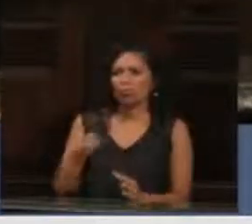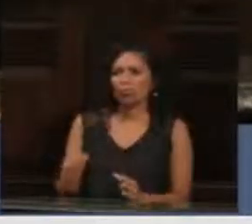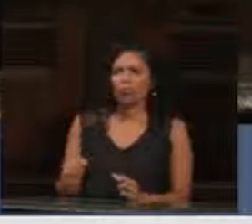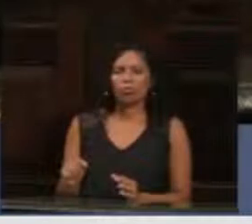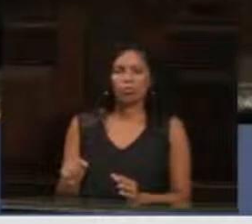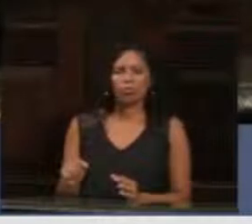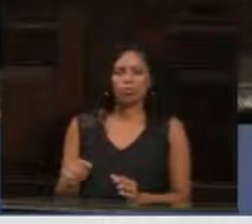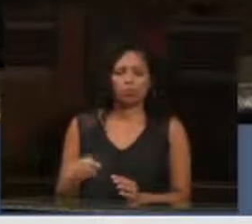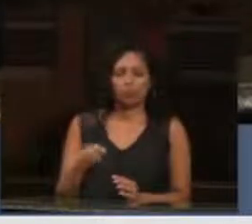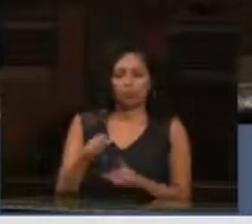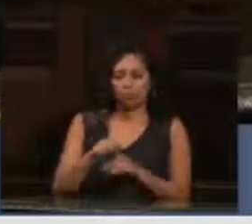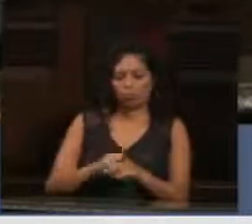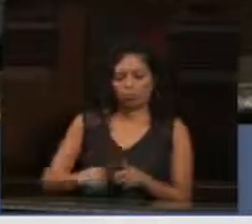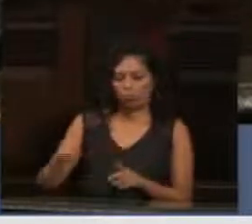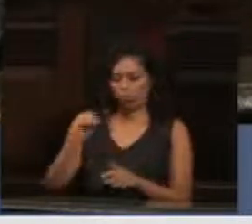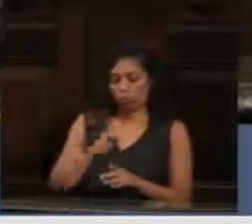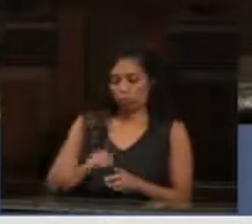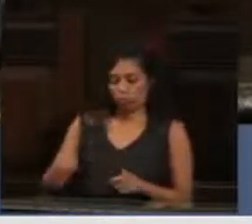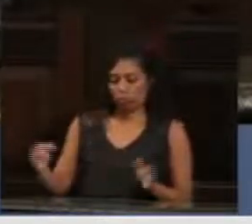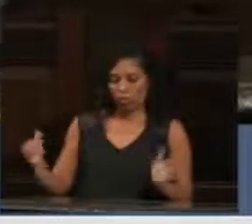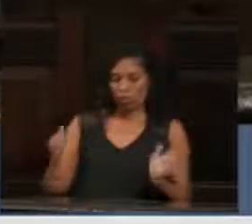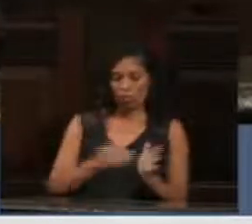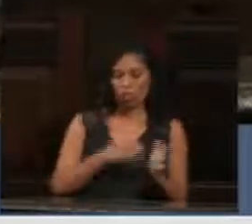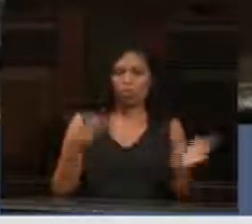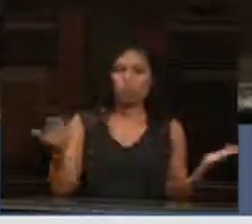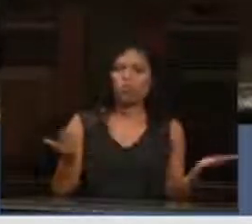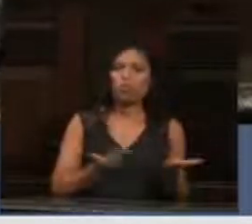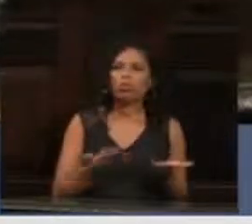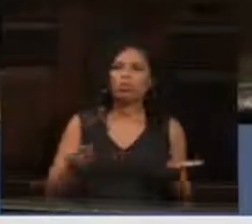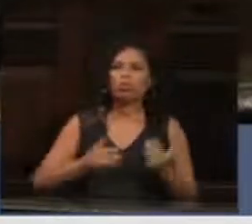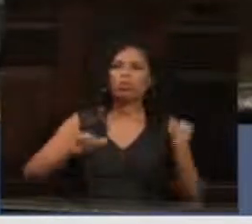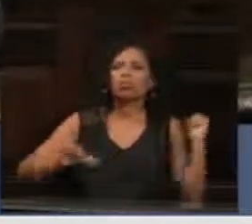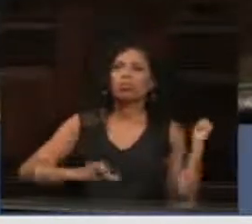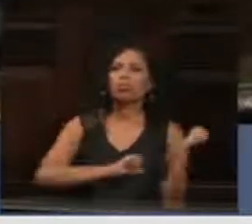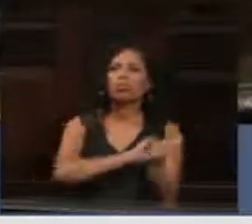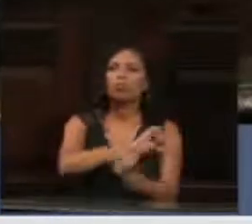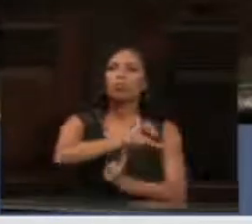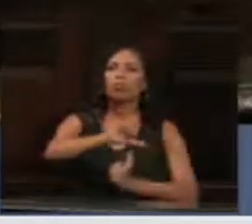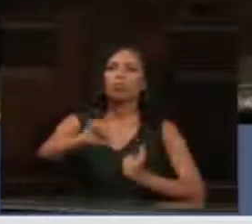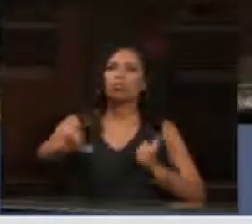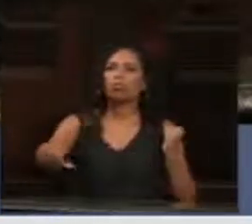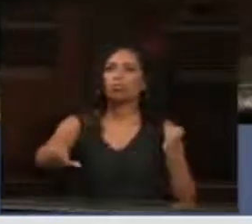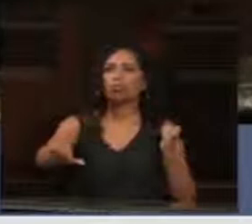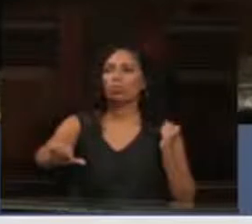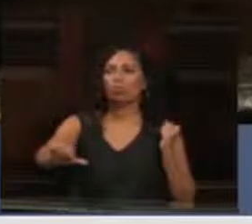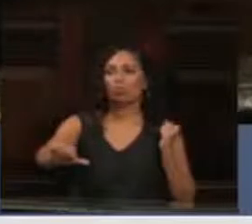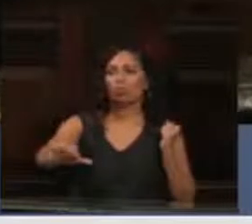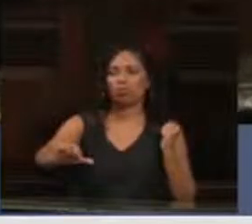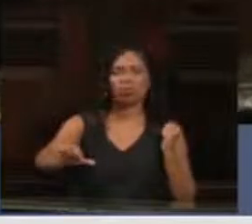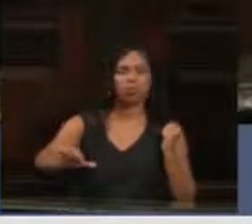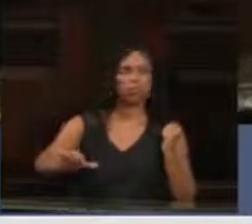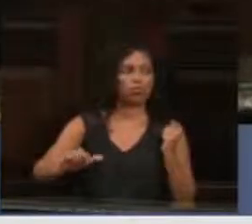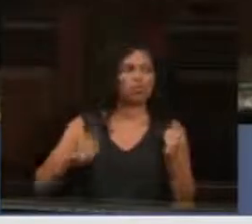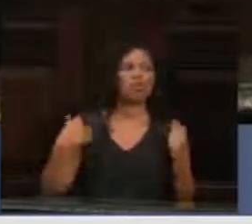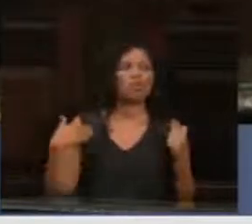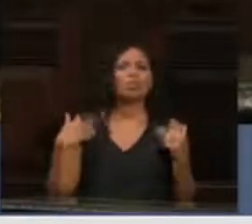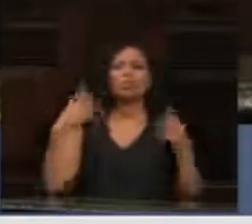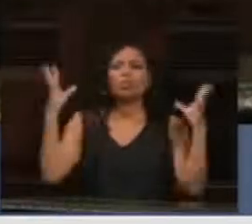para cá, as posições parece que podem ter oscilado. Onde quero